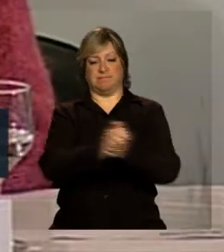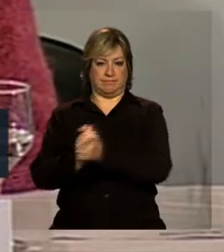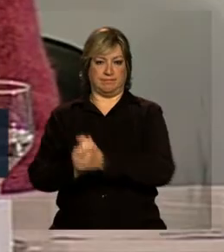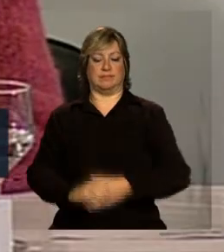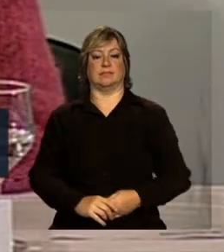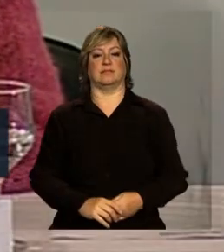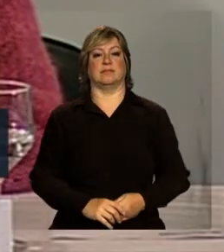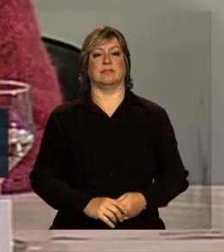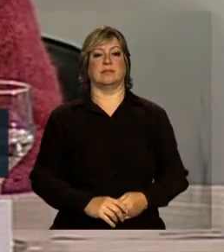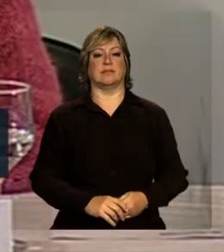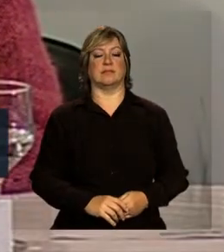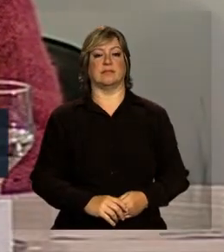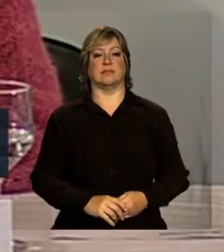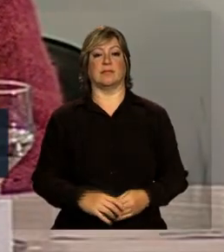quero